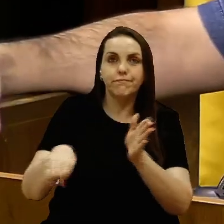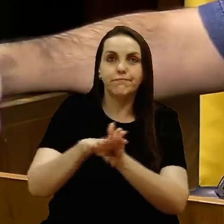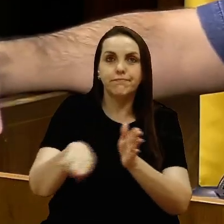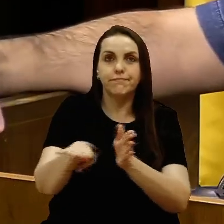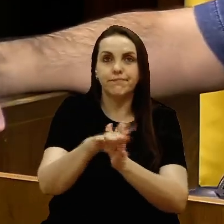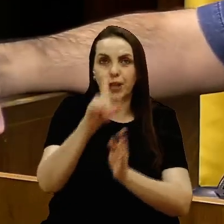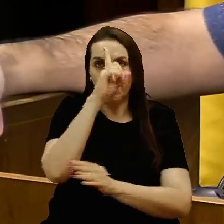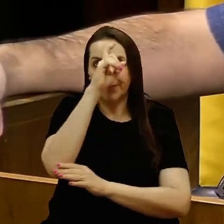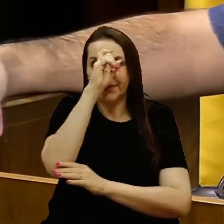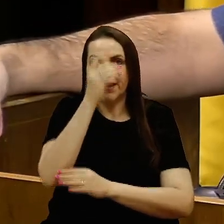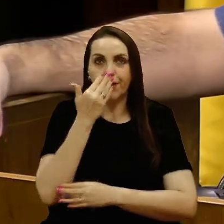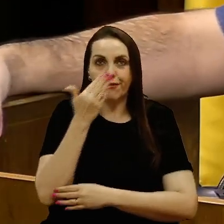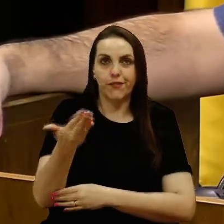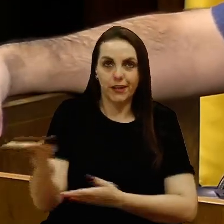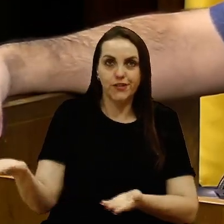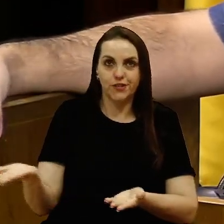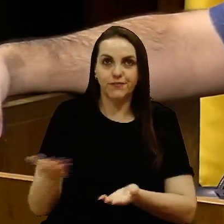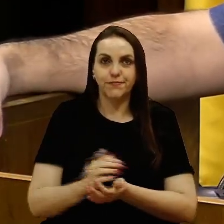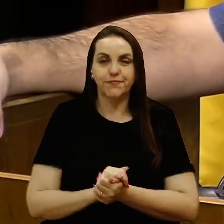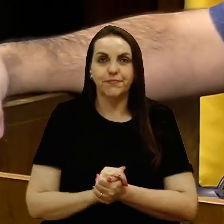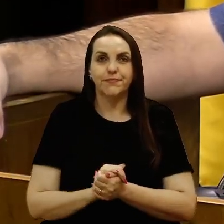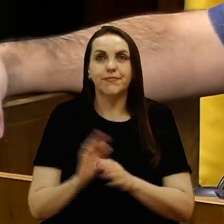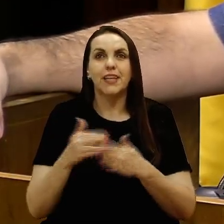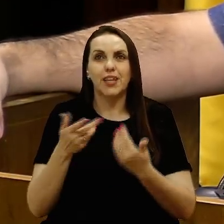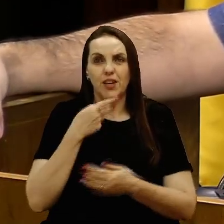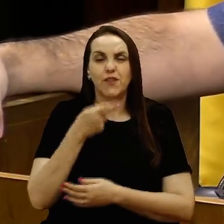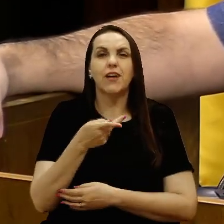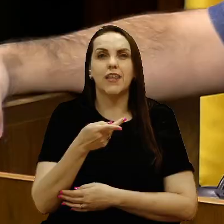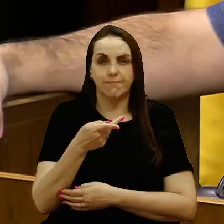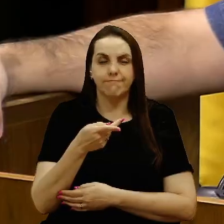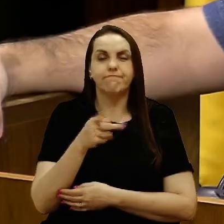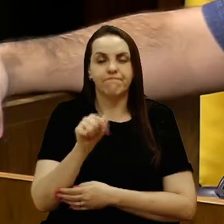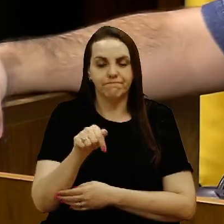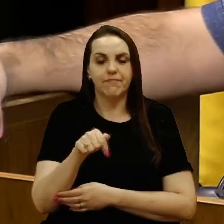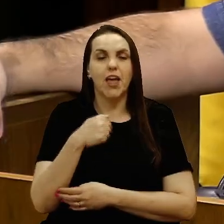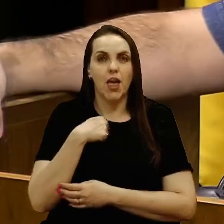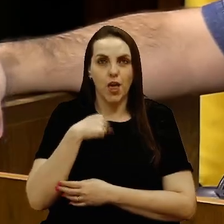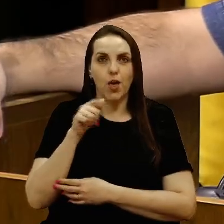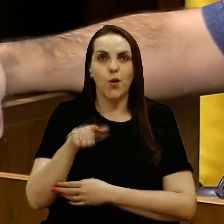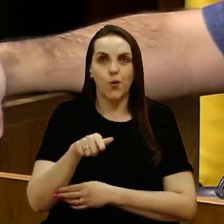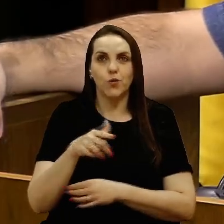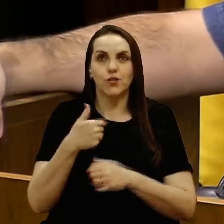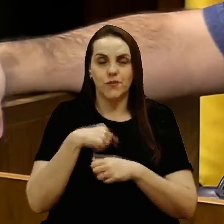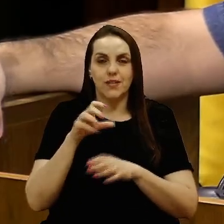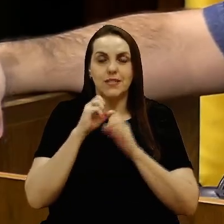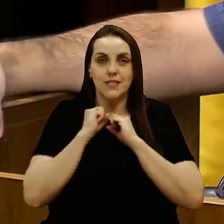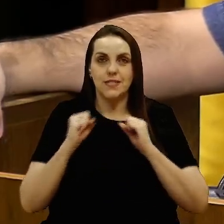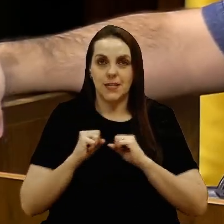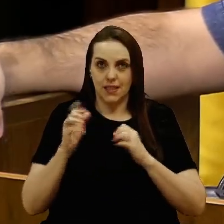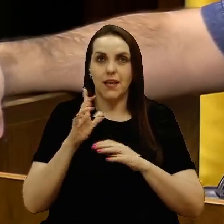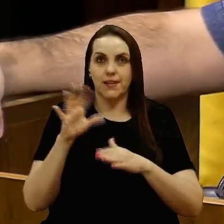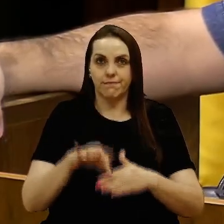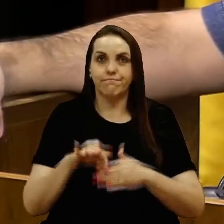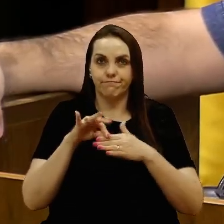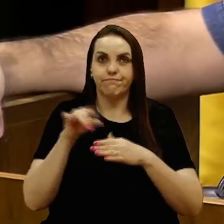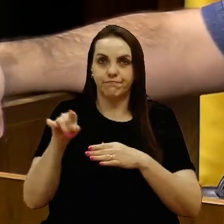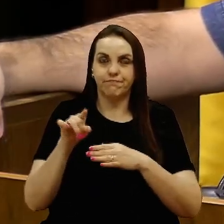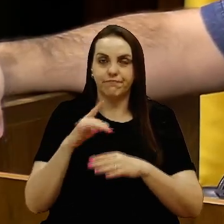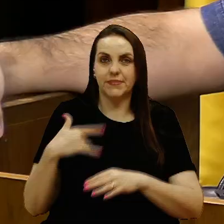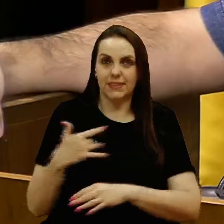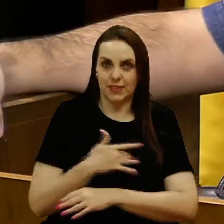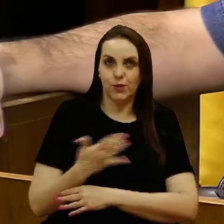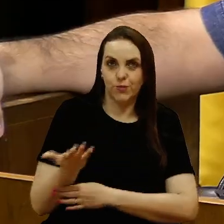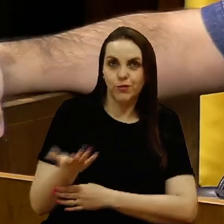Marisol, vereador Aldonei. E eu disse, isso quando estiver aqui, vai ser, que enquanto eu estiver na frente da Secretaria da Saúde, nós vamos bater